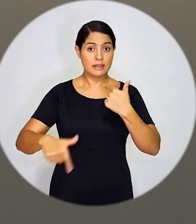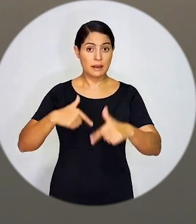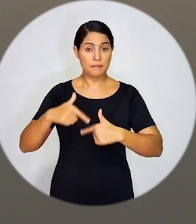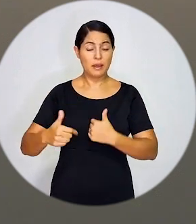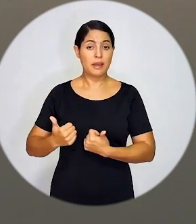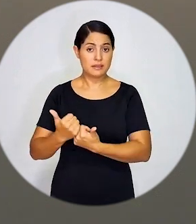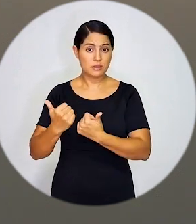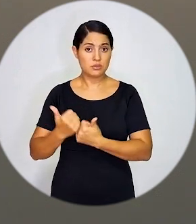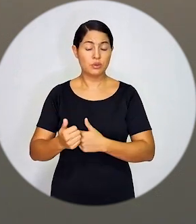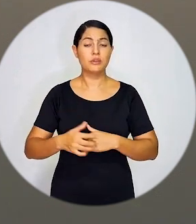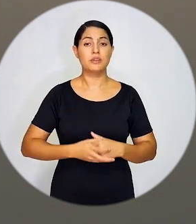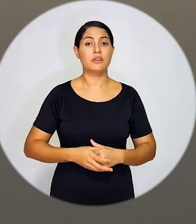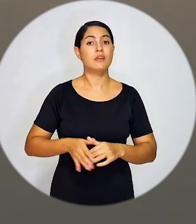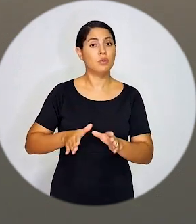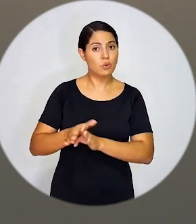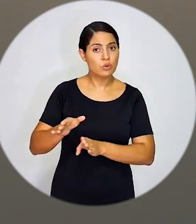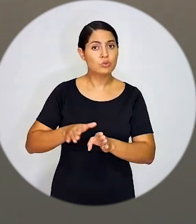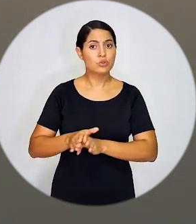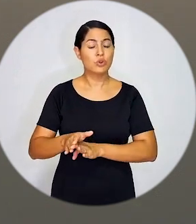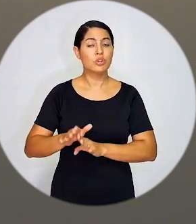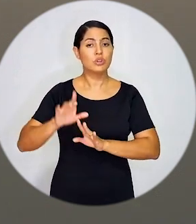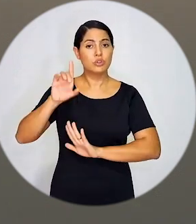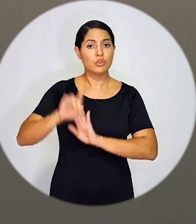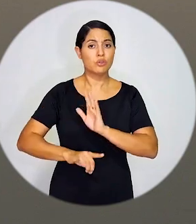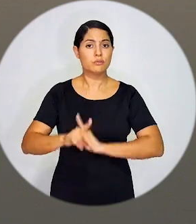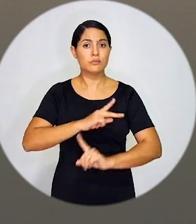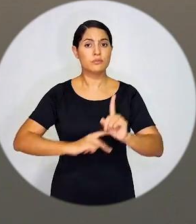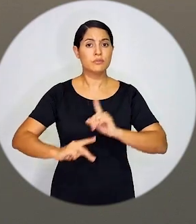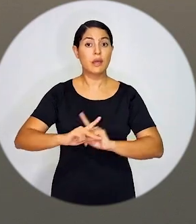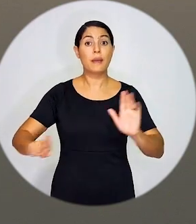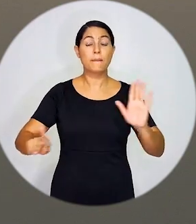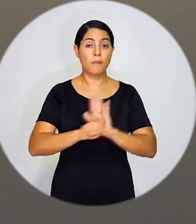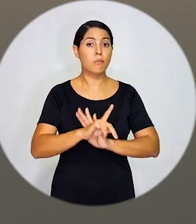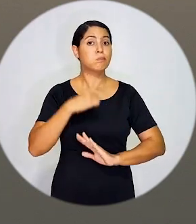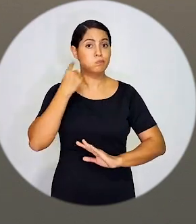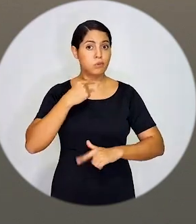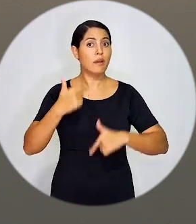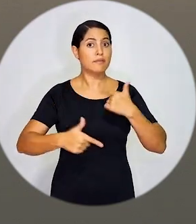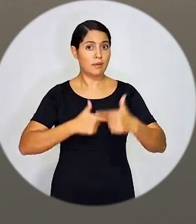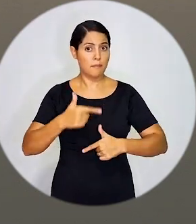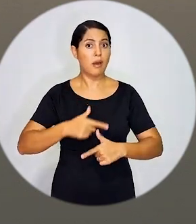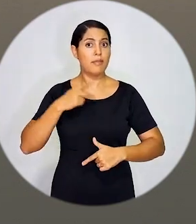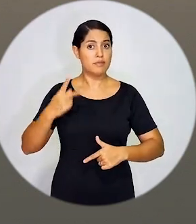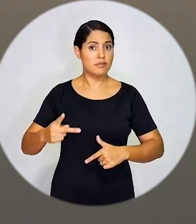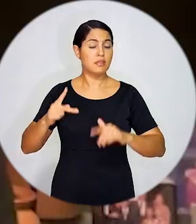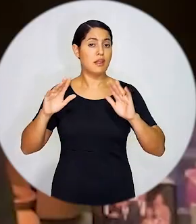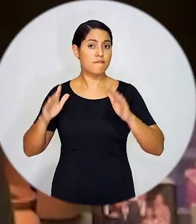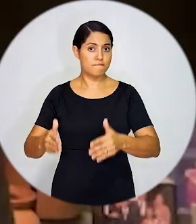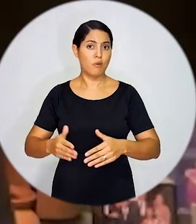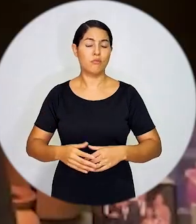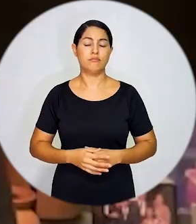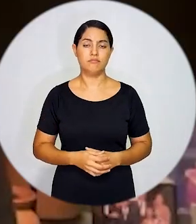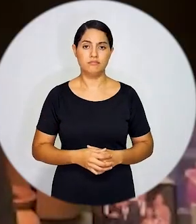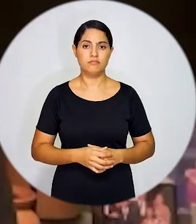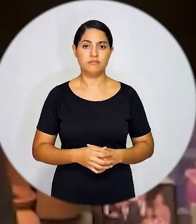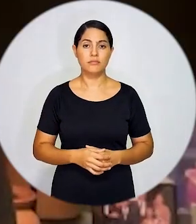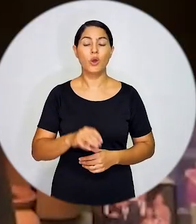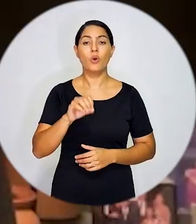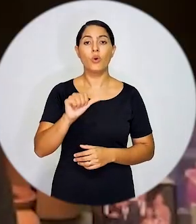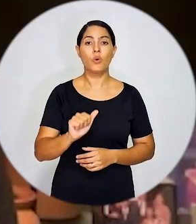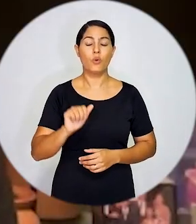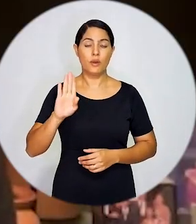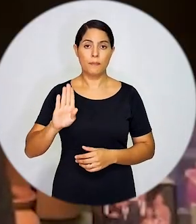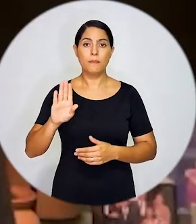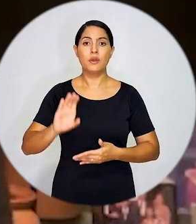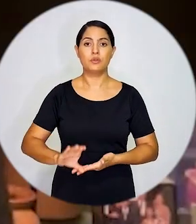e consultoria previdenciária no âmbito extrajudicial é privativa do advogado. Acompanhe. O órgão especial do Conselho